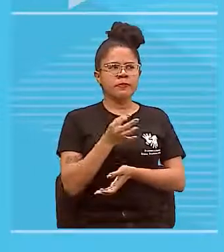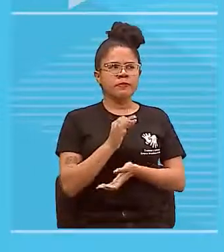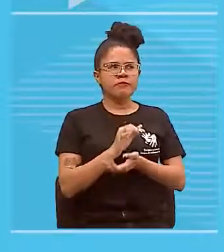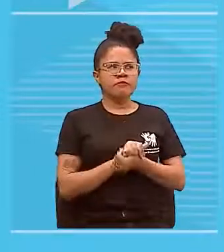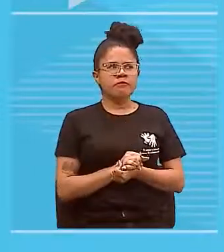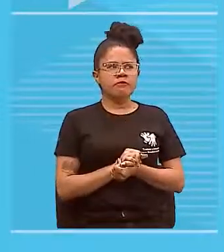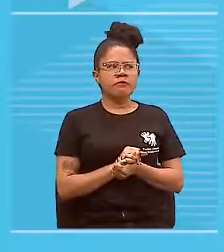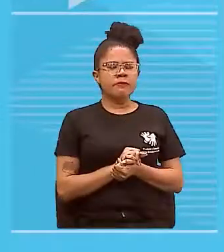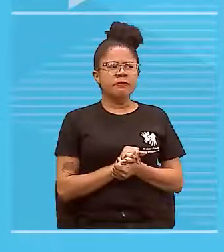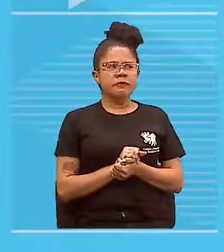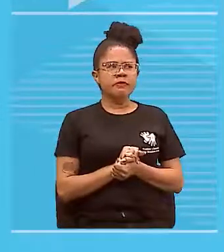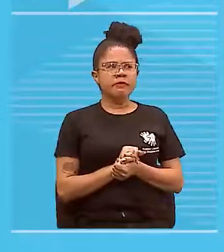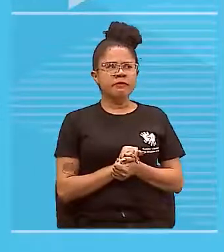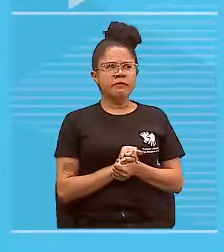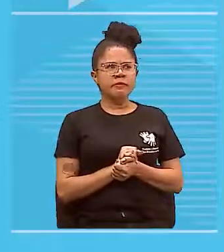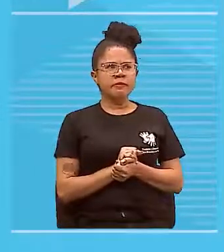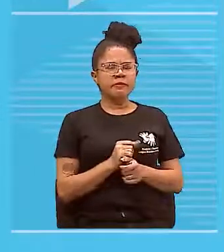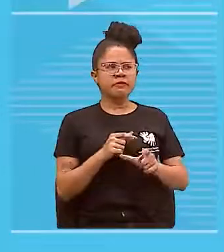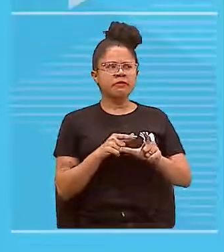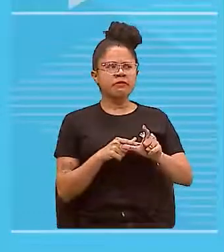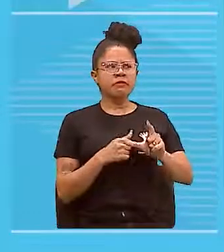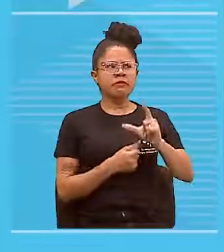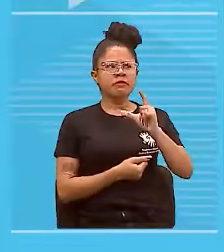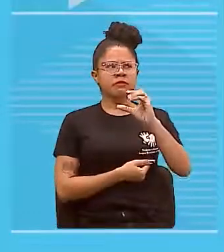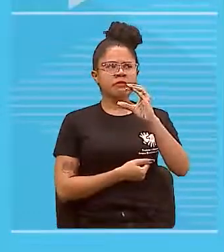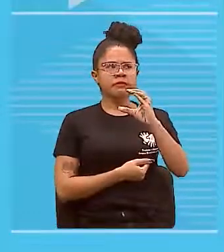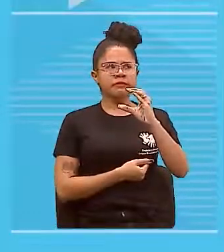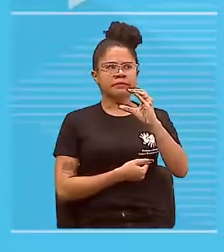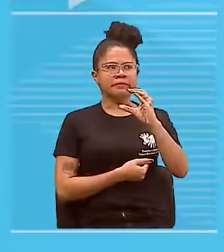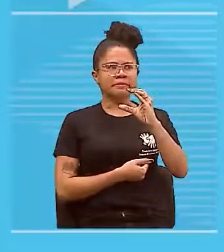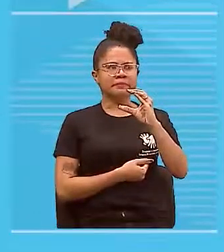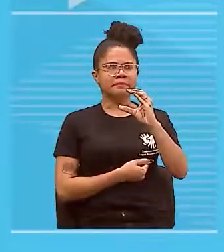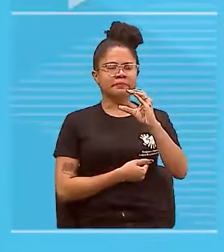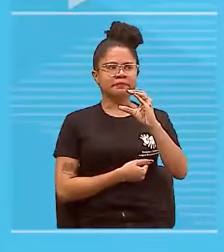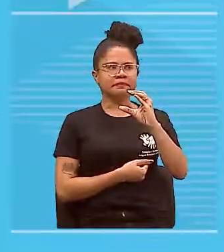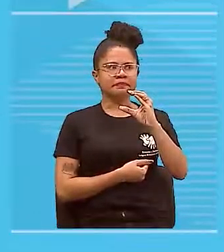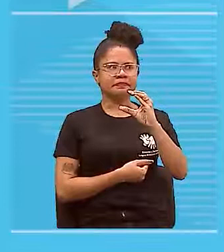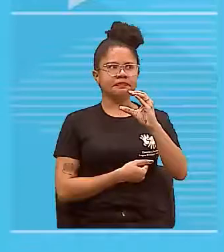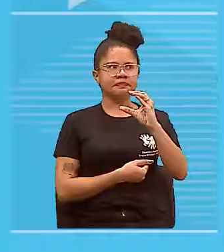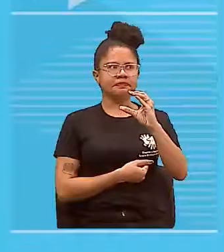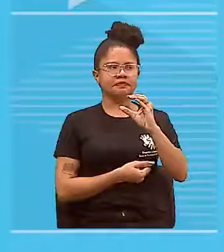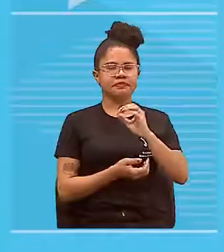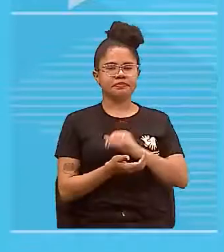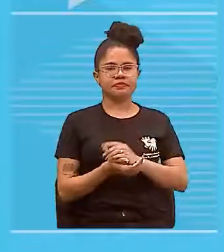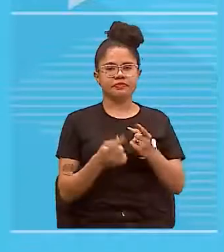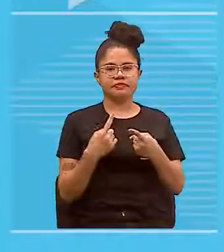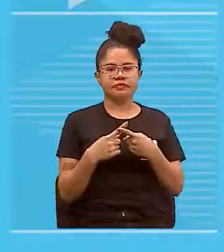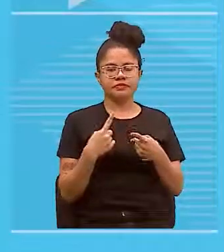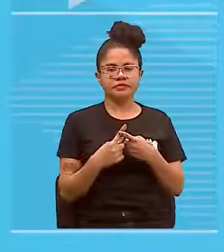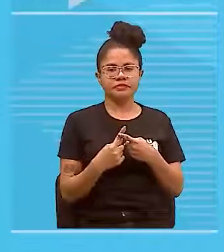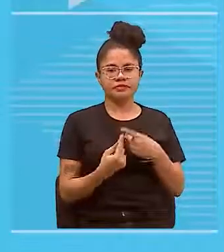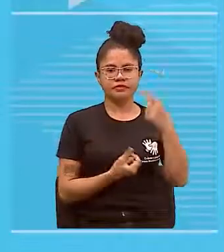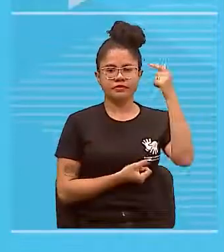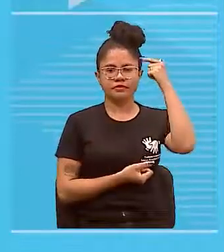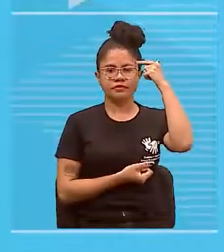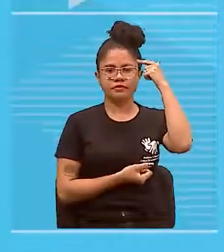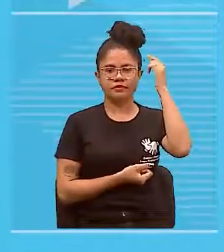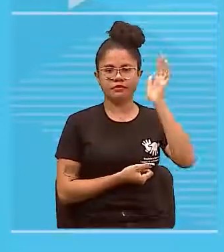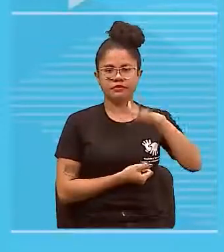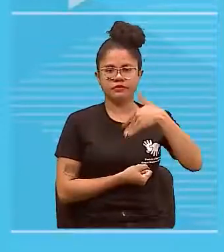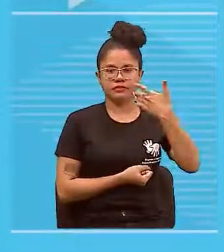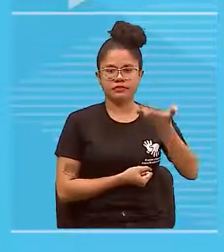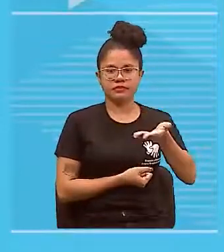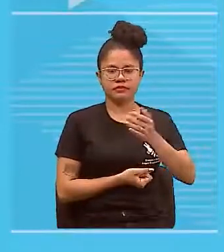tira né então a resposta letra c porque a crítica exatamente essa né que